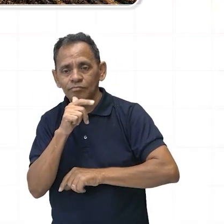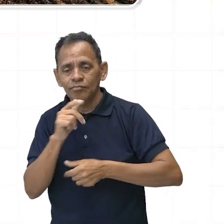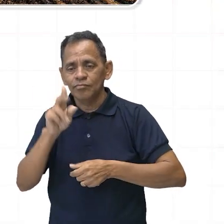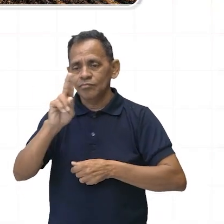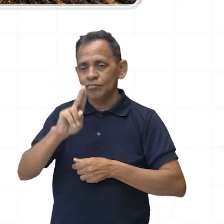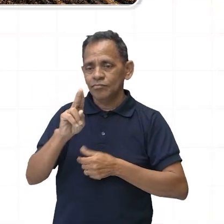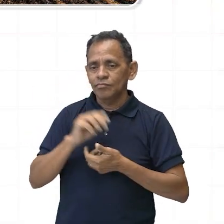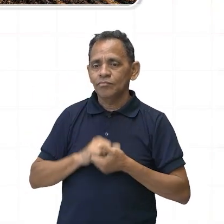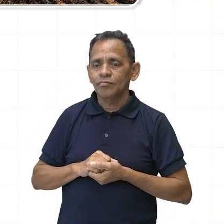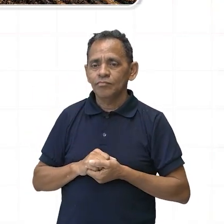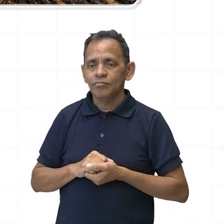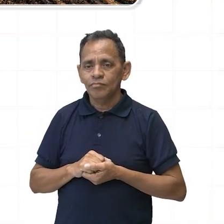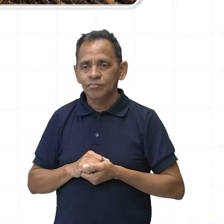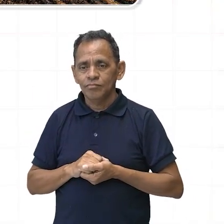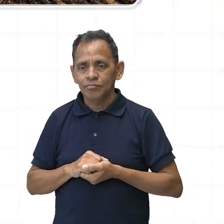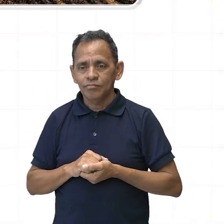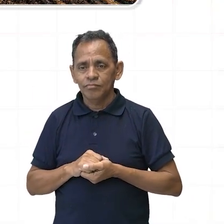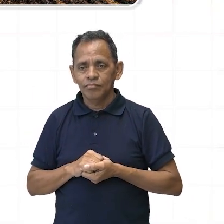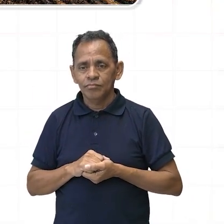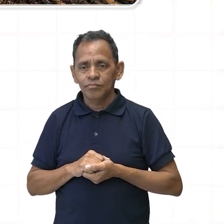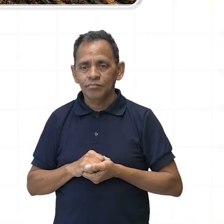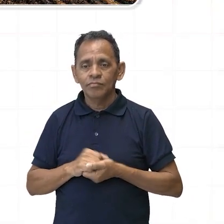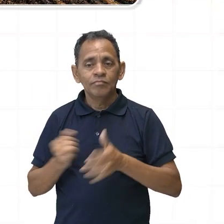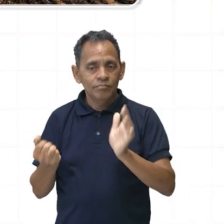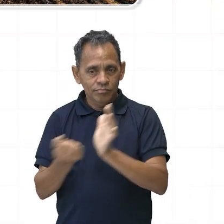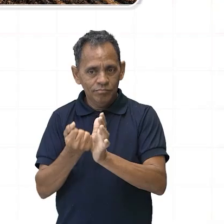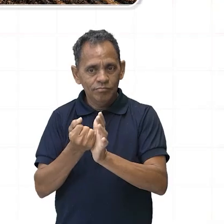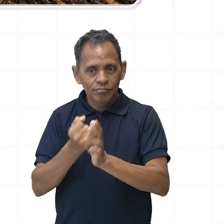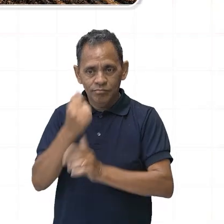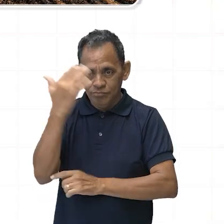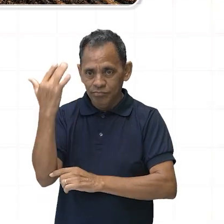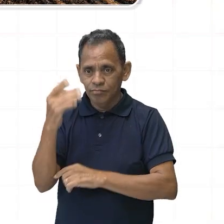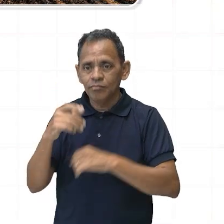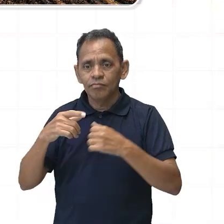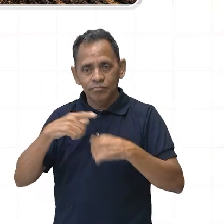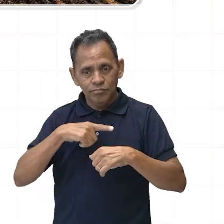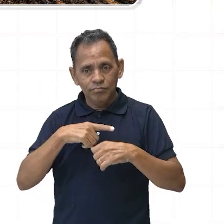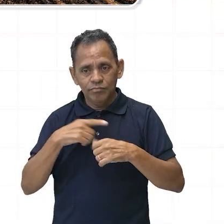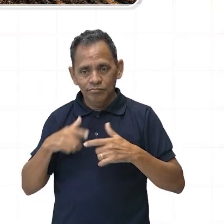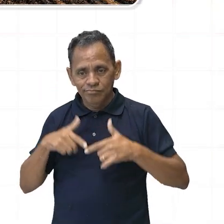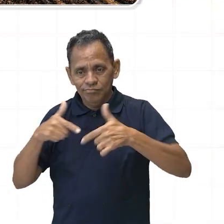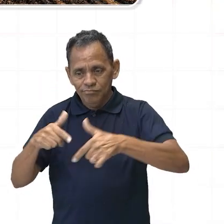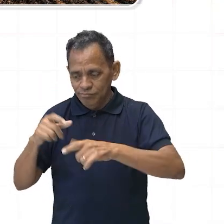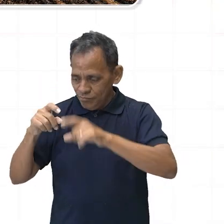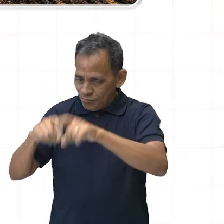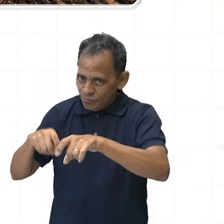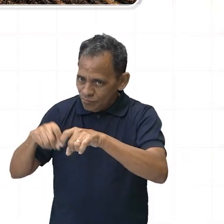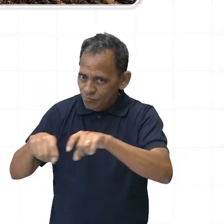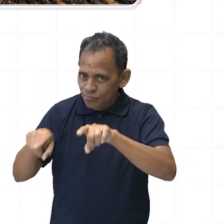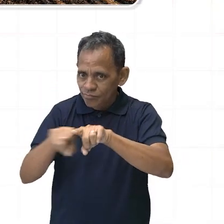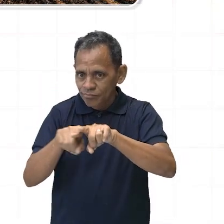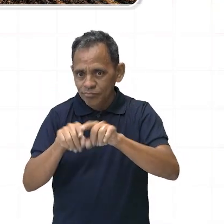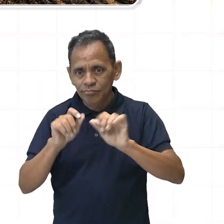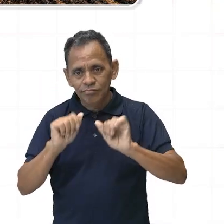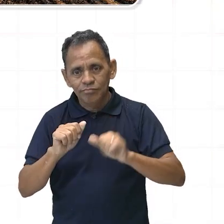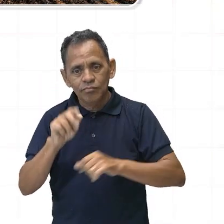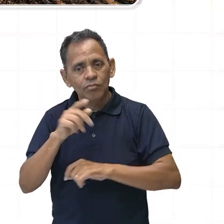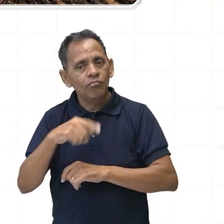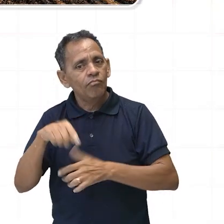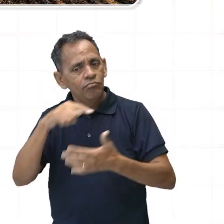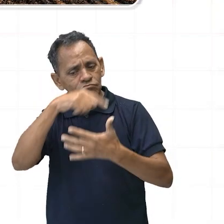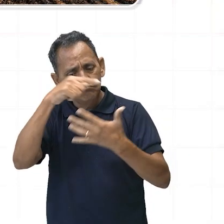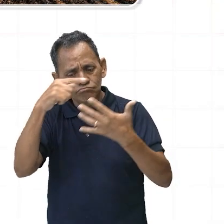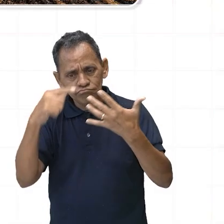pode causar um impacto ambiental, né? Com as atividades de agricultura e outros impactos ambientais que podem afetar